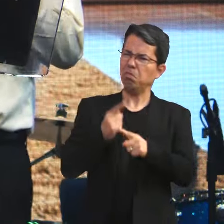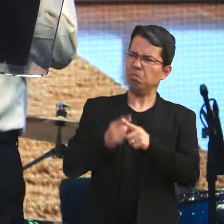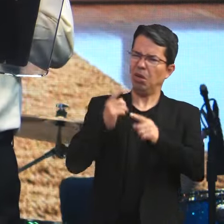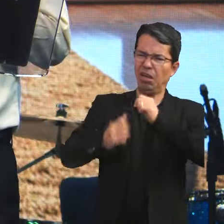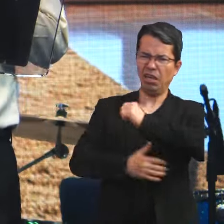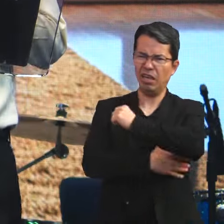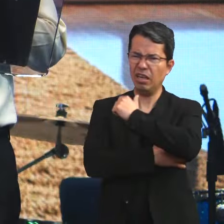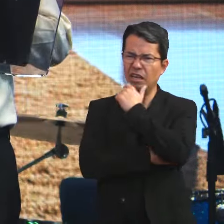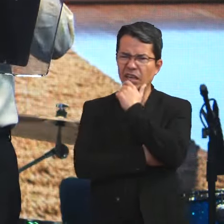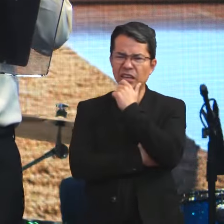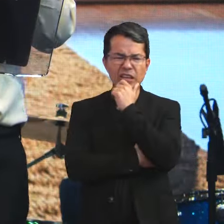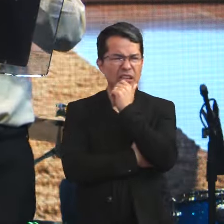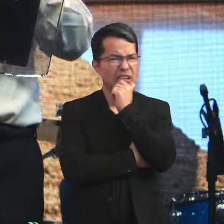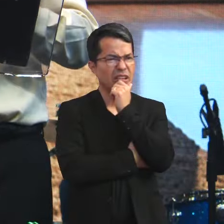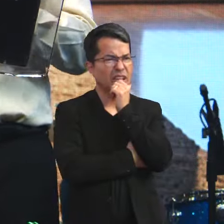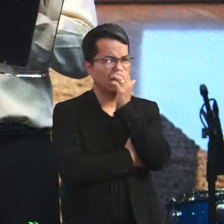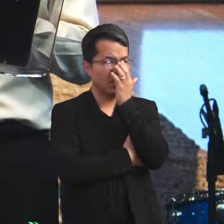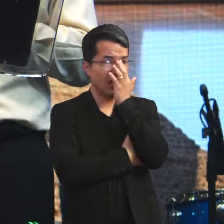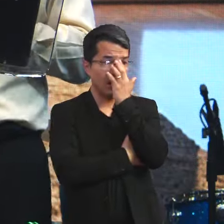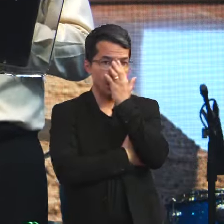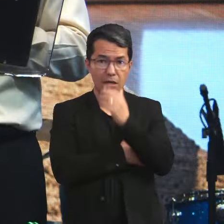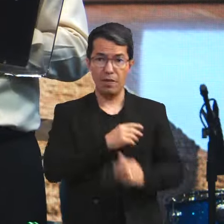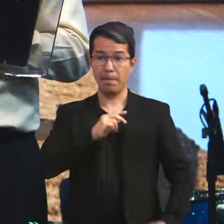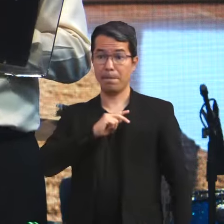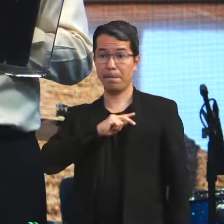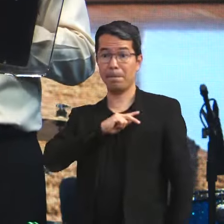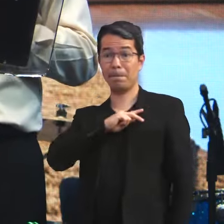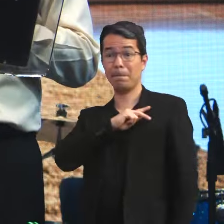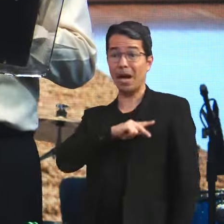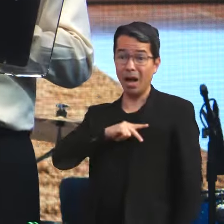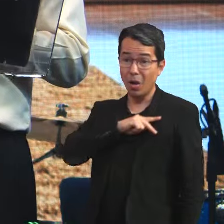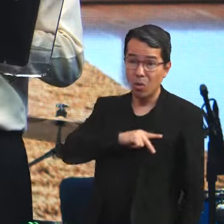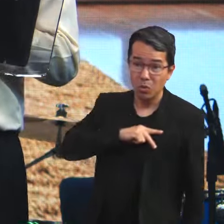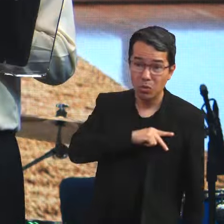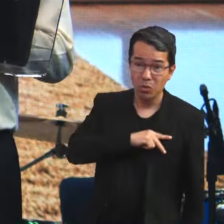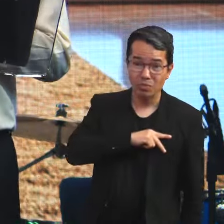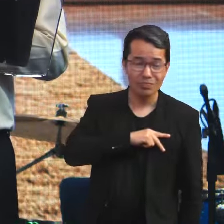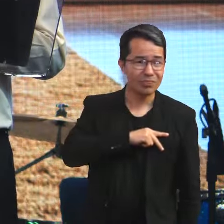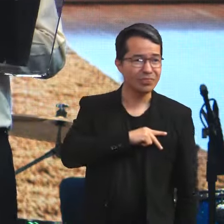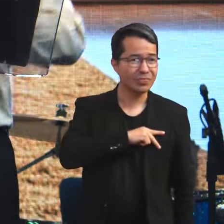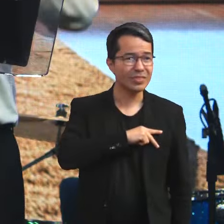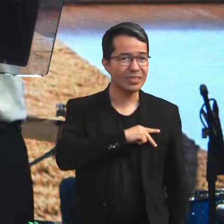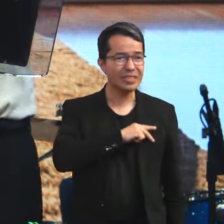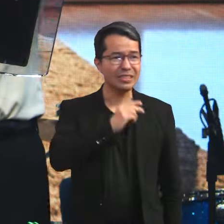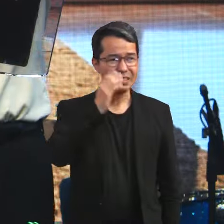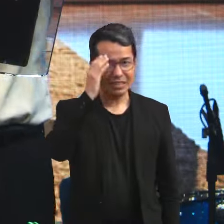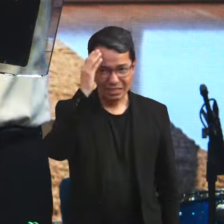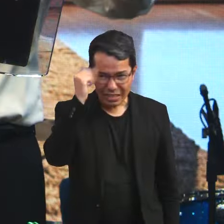era porque para ele era mais importante fo er mais